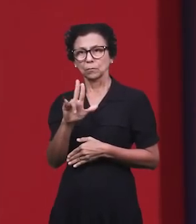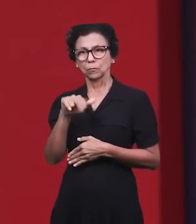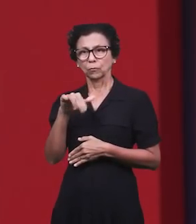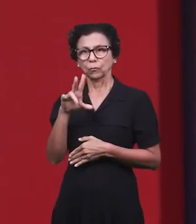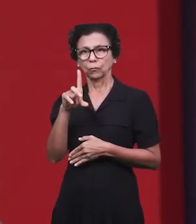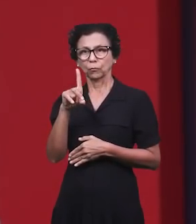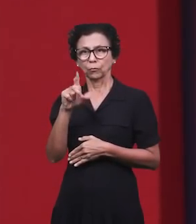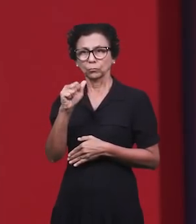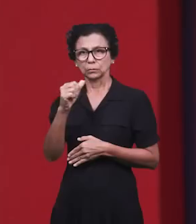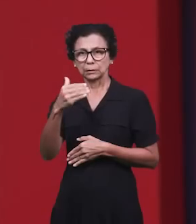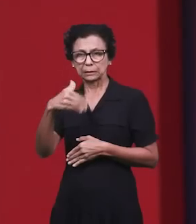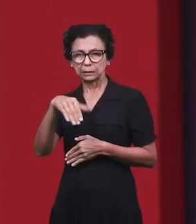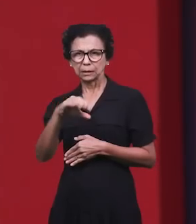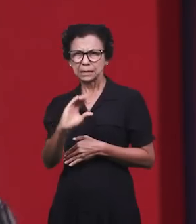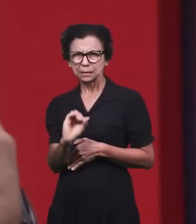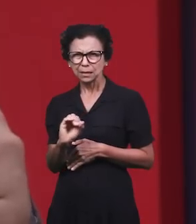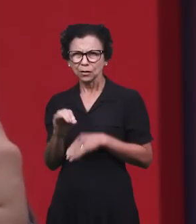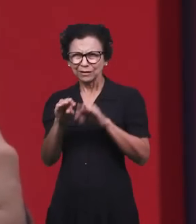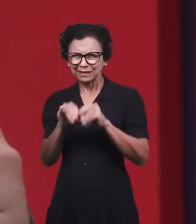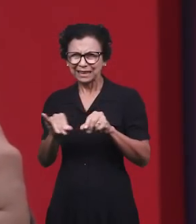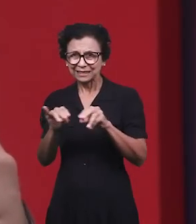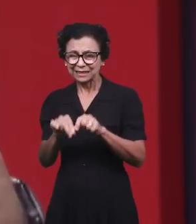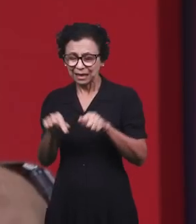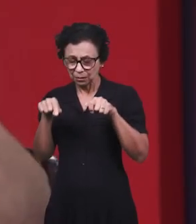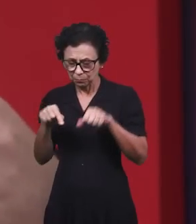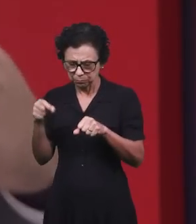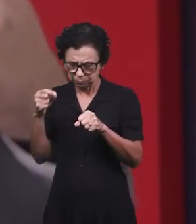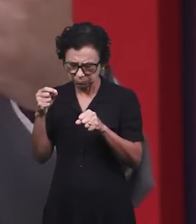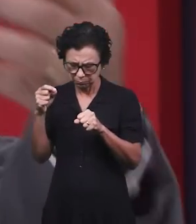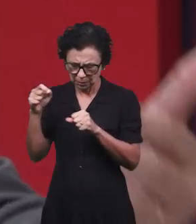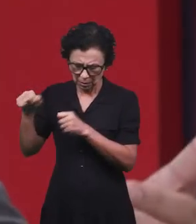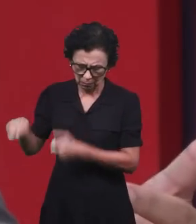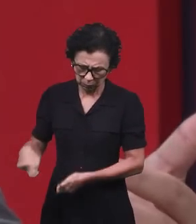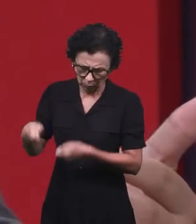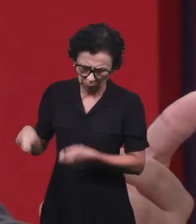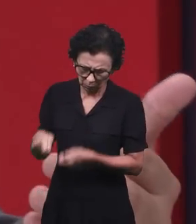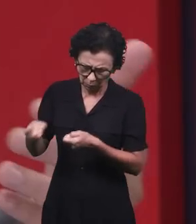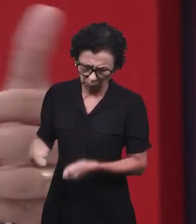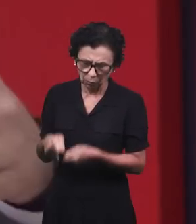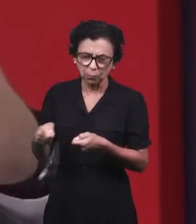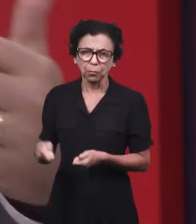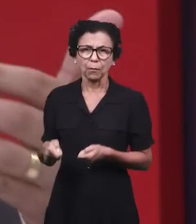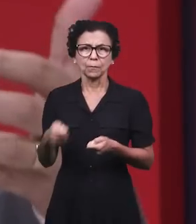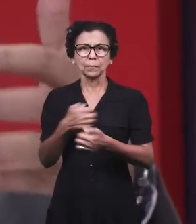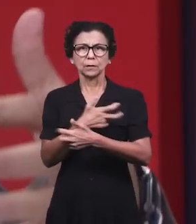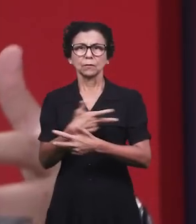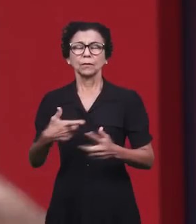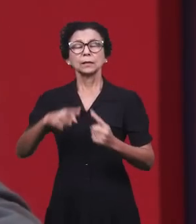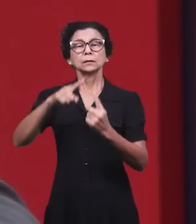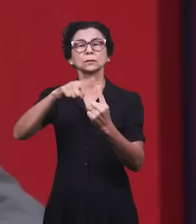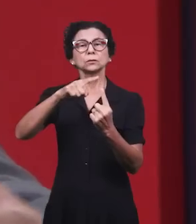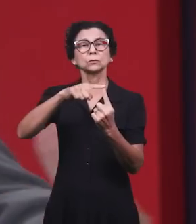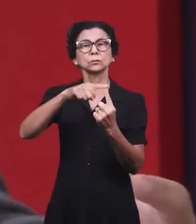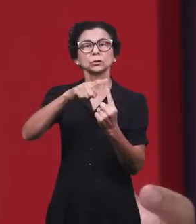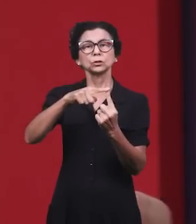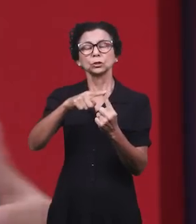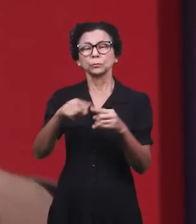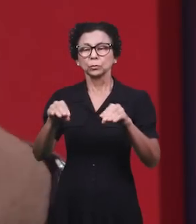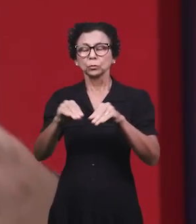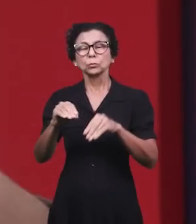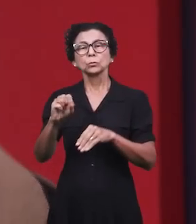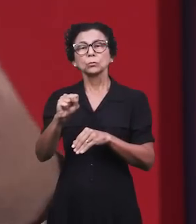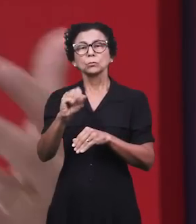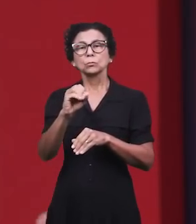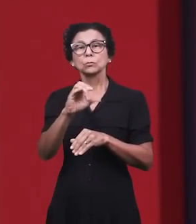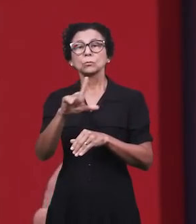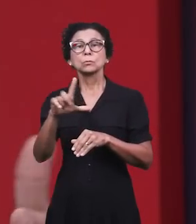de fundação, né? Você tem ali vários tipos de fundações que vai depender do tipo do solo, do